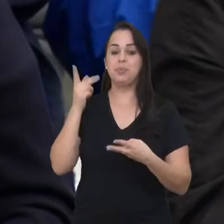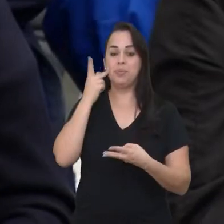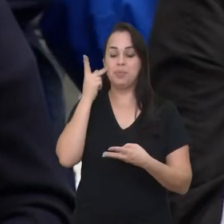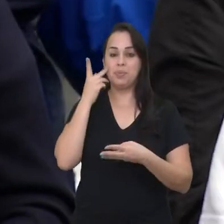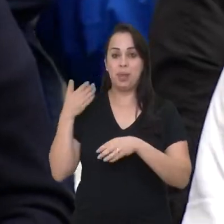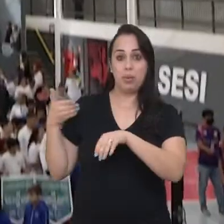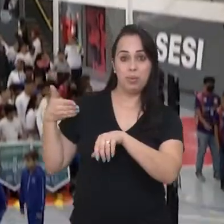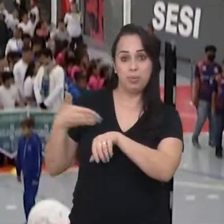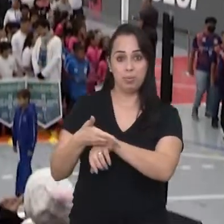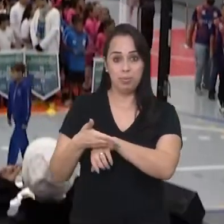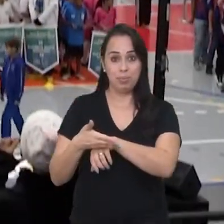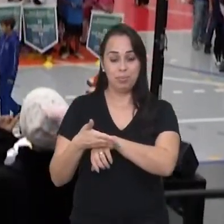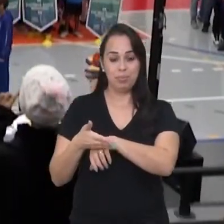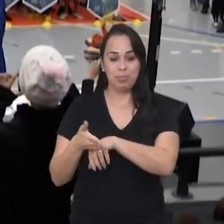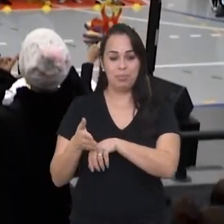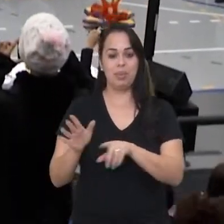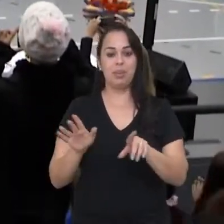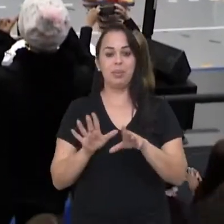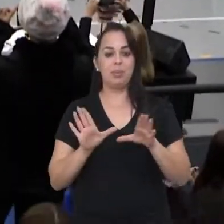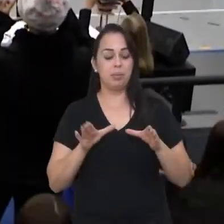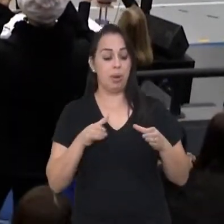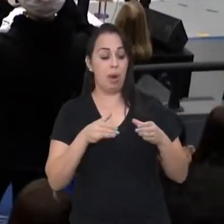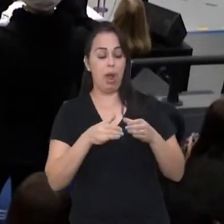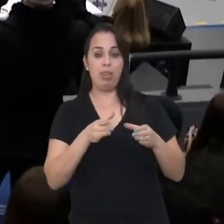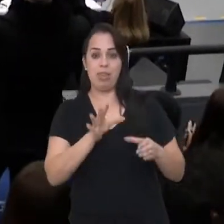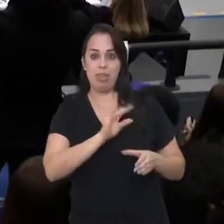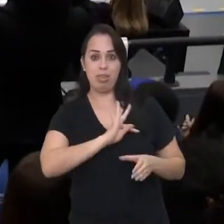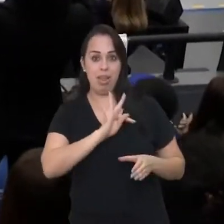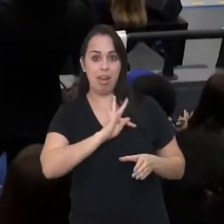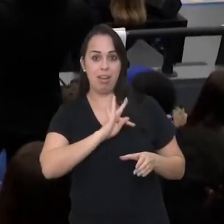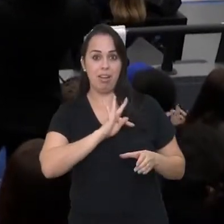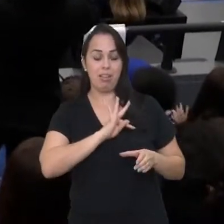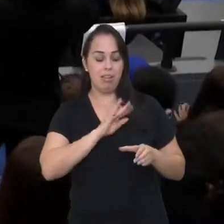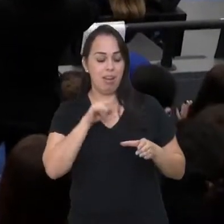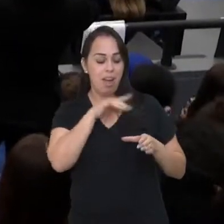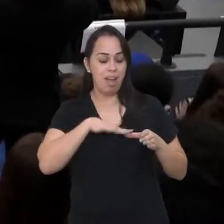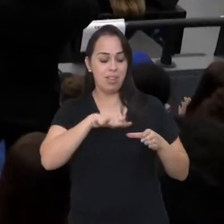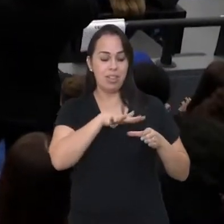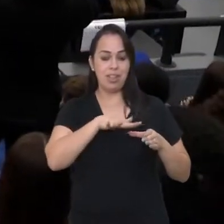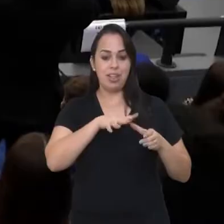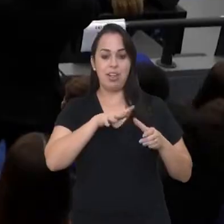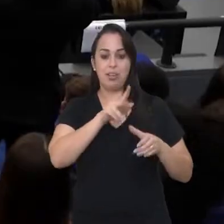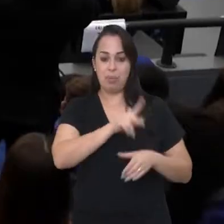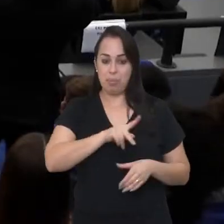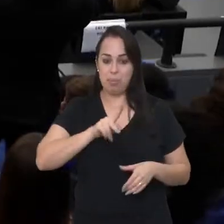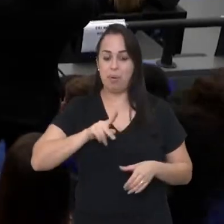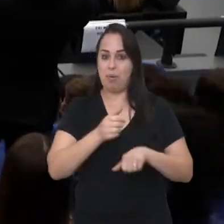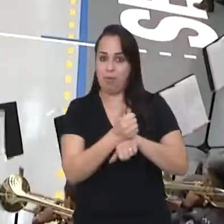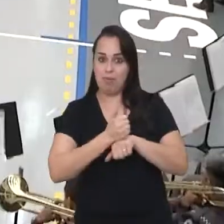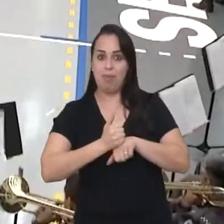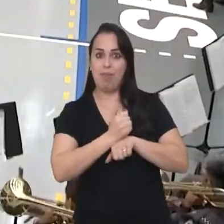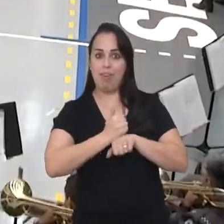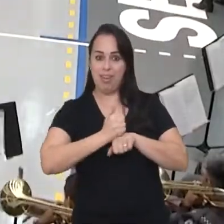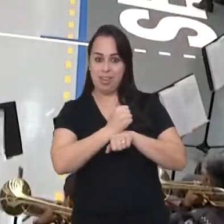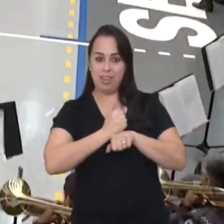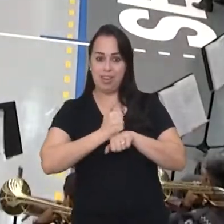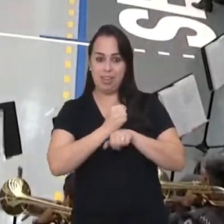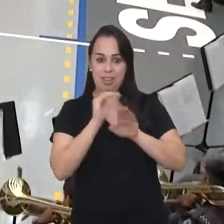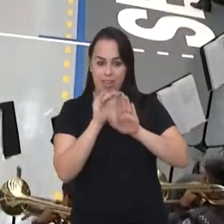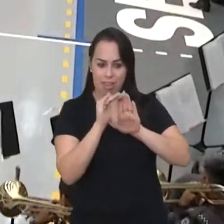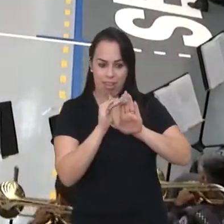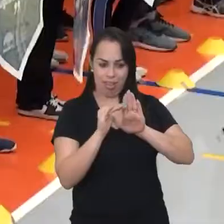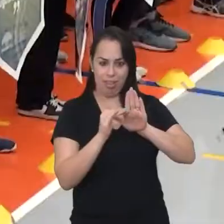Rafael Pascucci. Para este ano, uma comissão técnica formada com o apoio de profissionais do programa Escolativa definiu